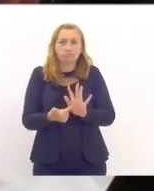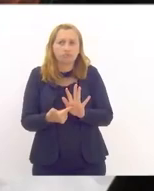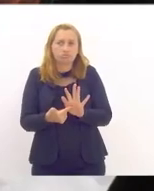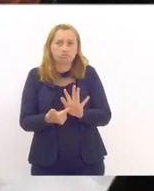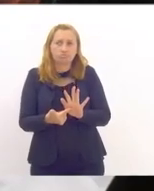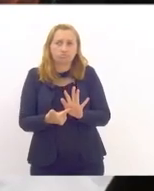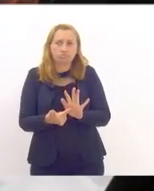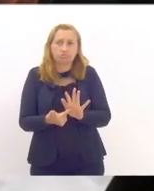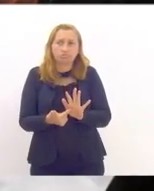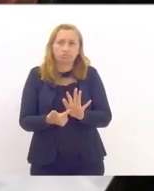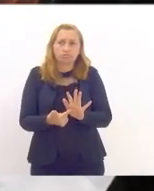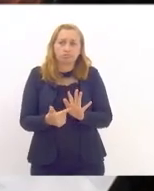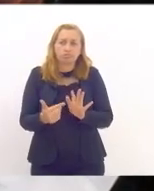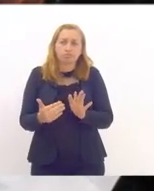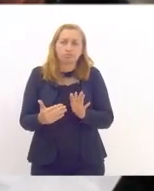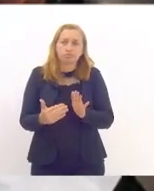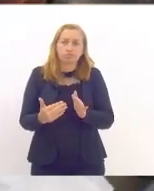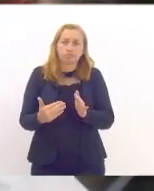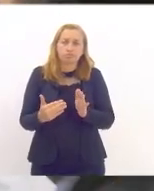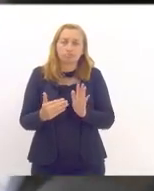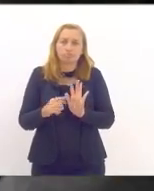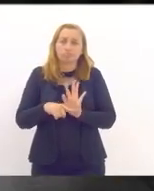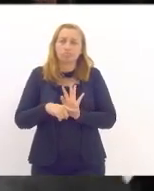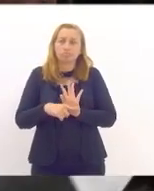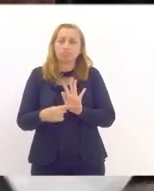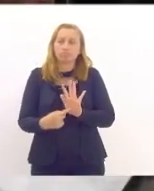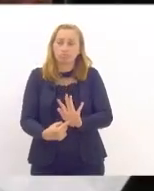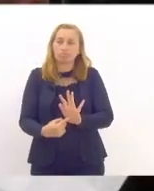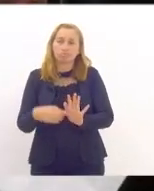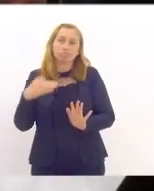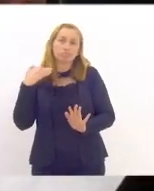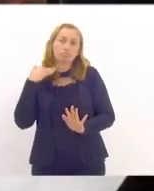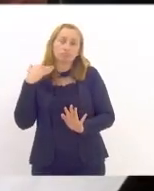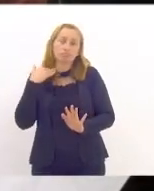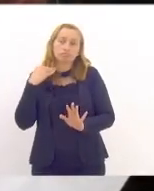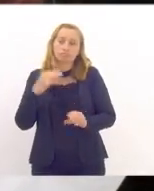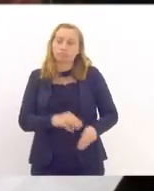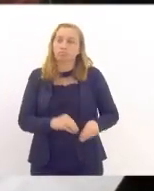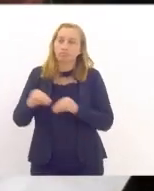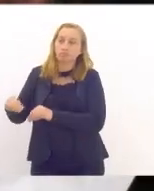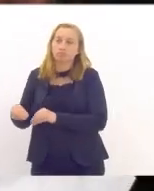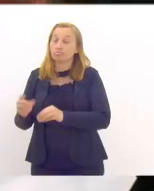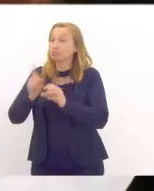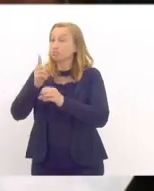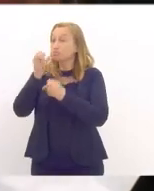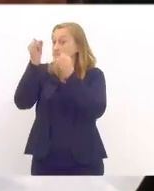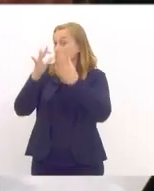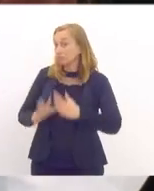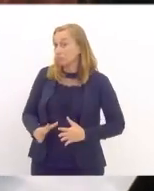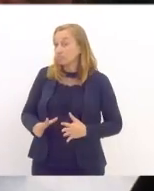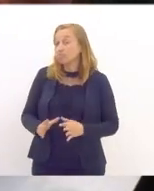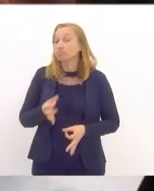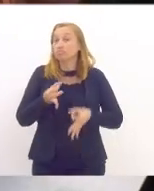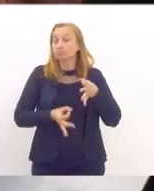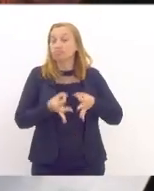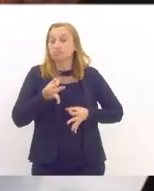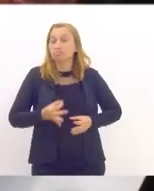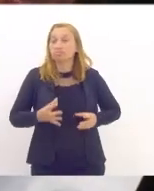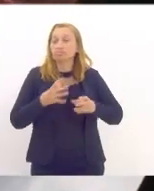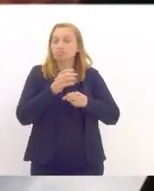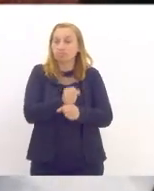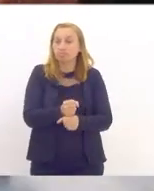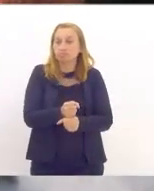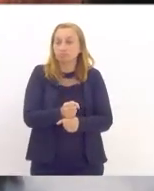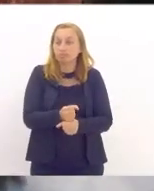contratos bancários de transferência mas ela não fala título de Que que foi aquela transferência o o Tribunal de Contas do Estado é